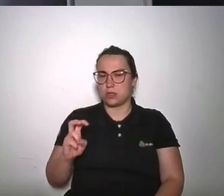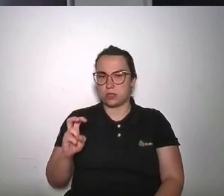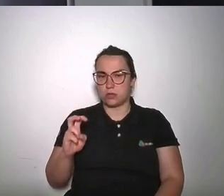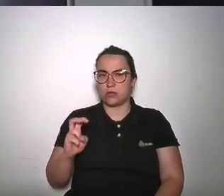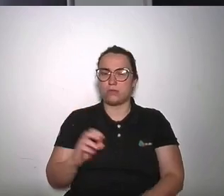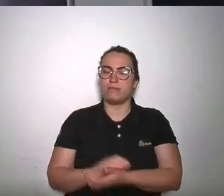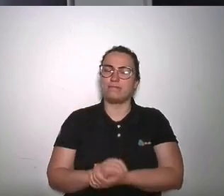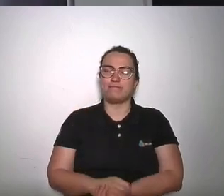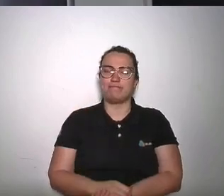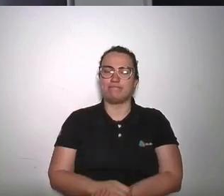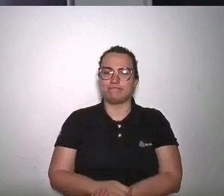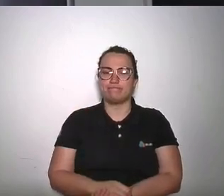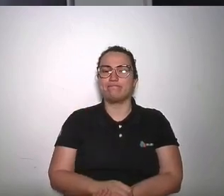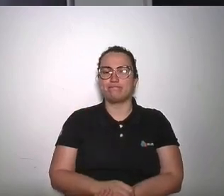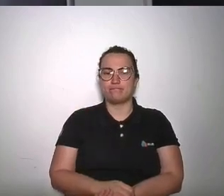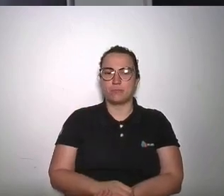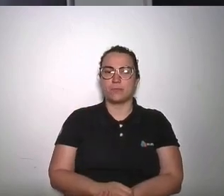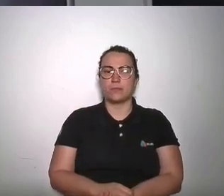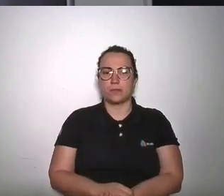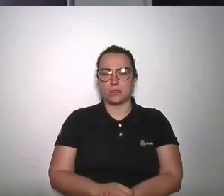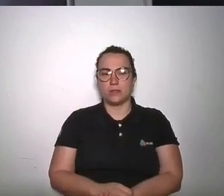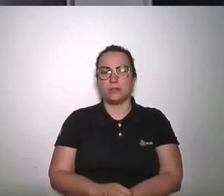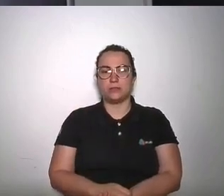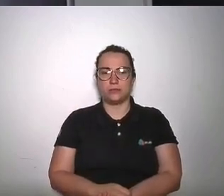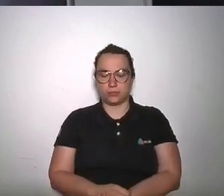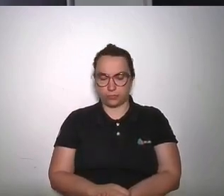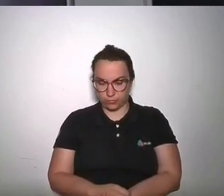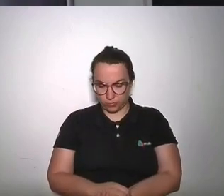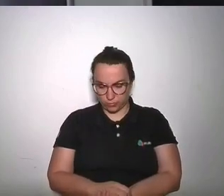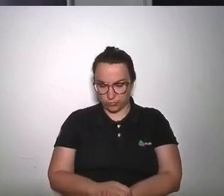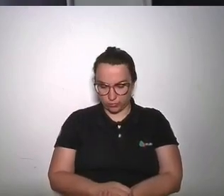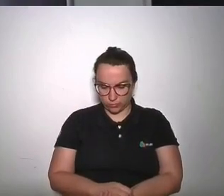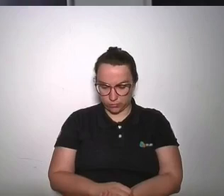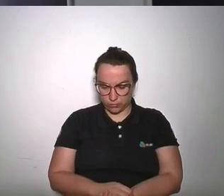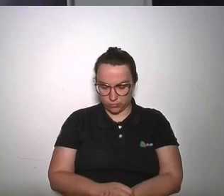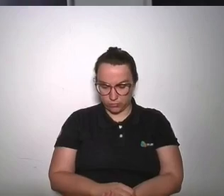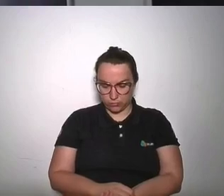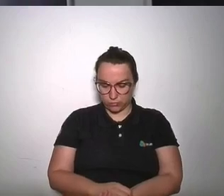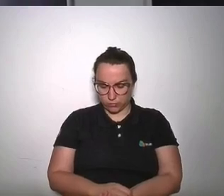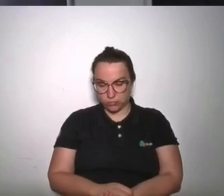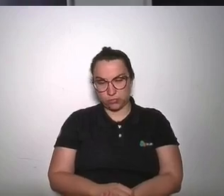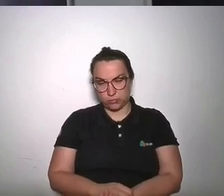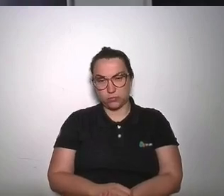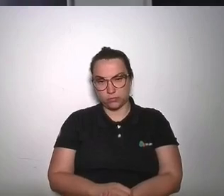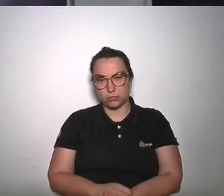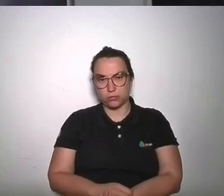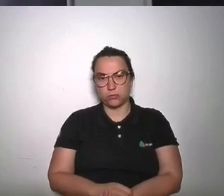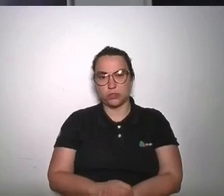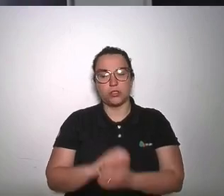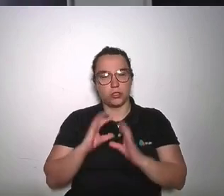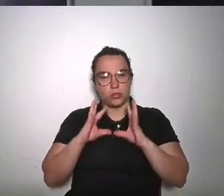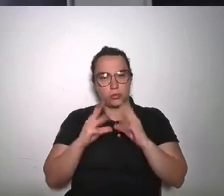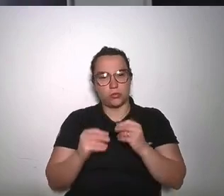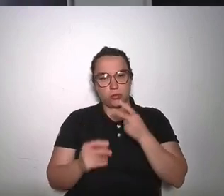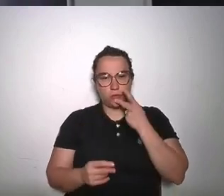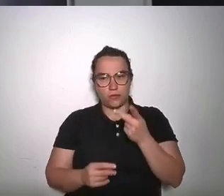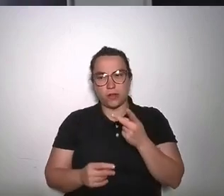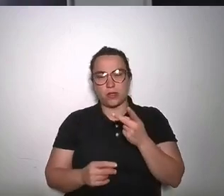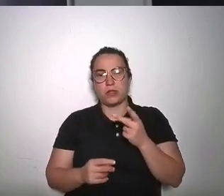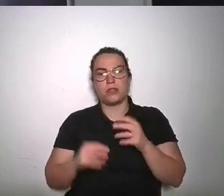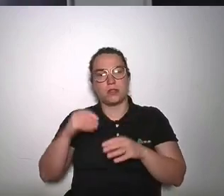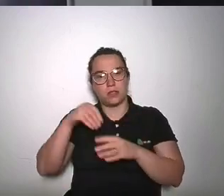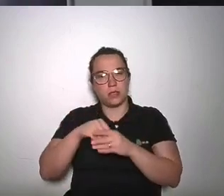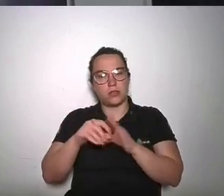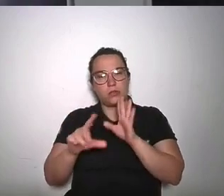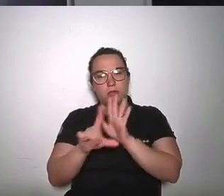335,79. Aí também, já por subfunção, e fechando, tudo que eu falei antes lá está dentro da